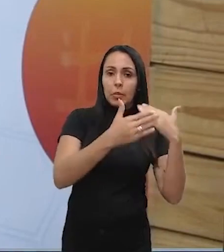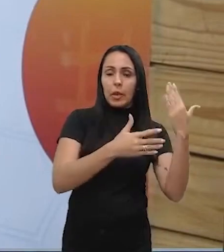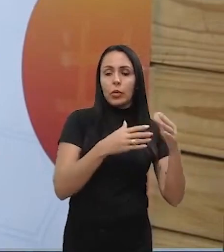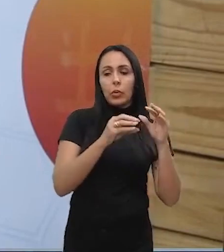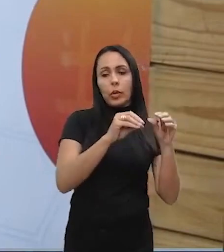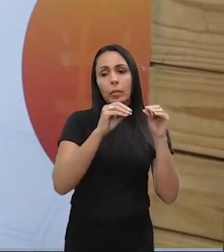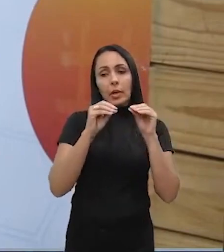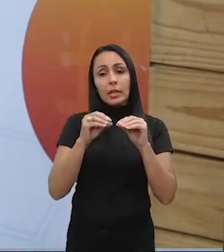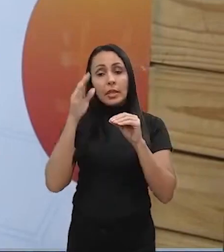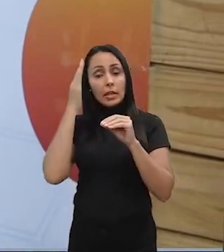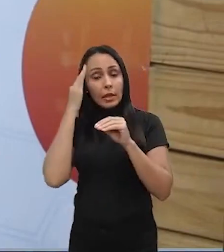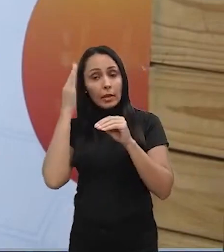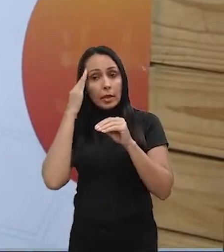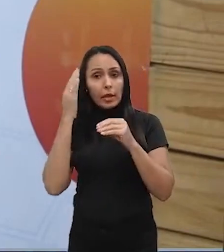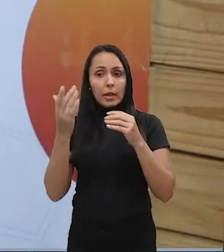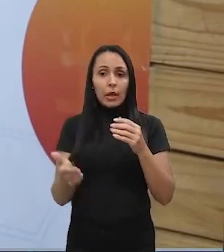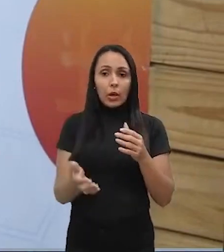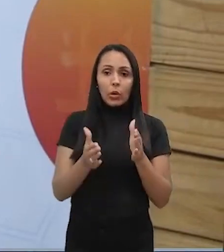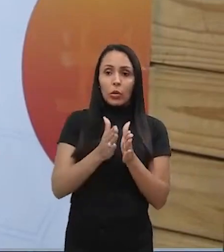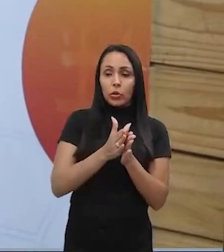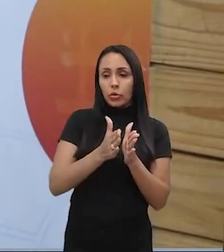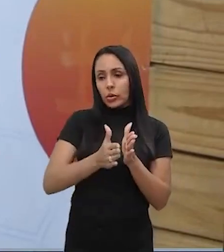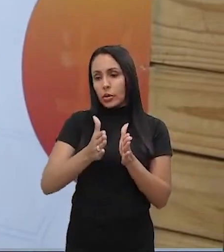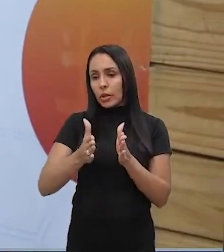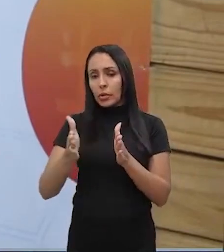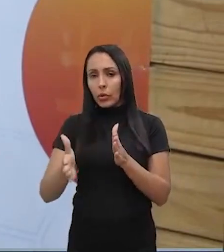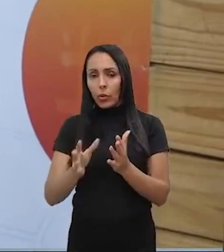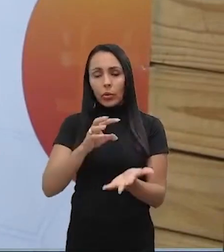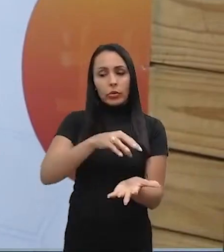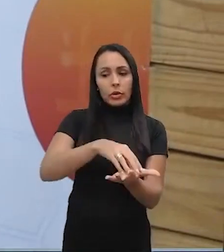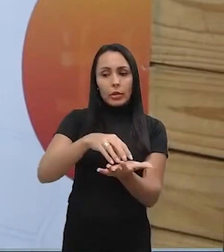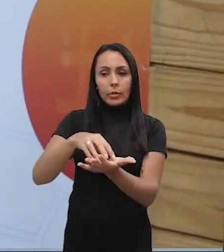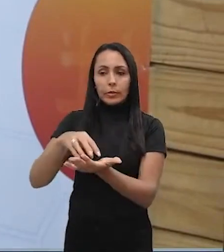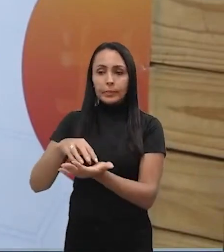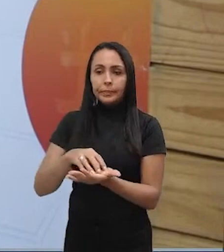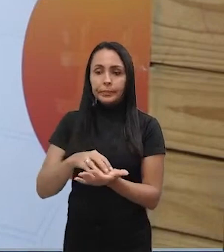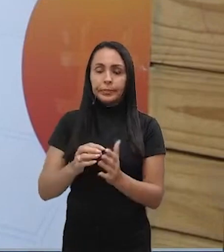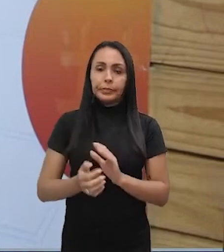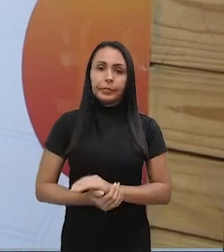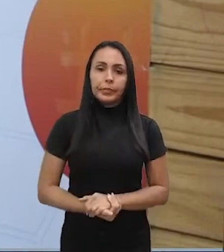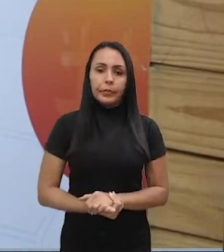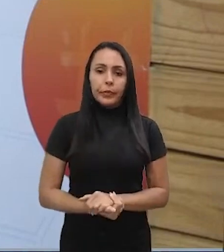ser entendida nos seus pormenores, nos seus setores, nas suas